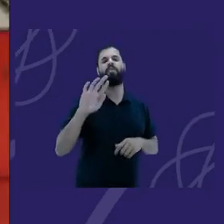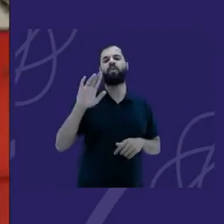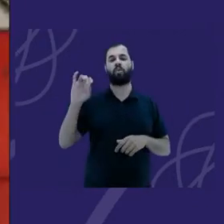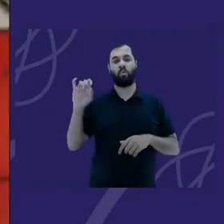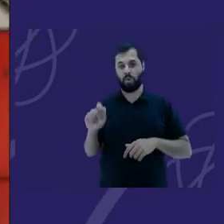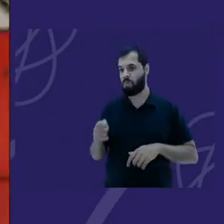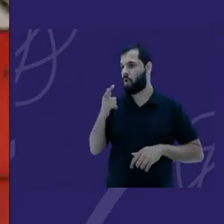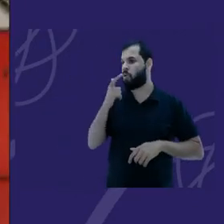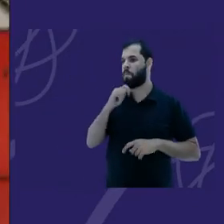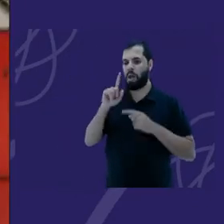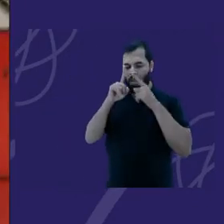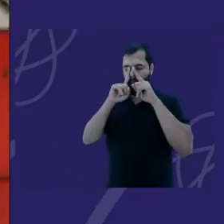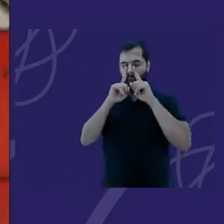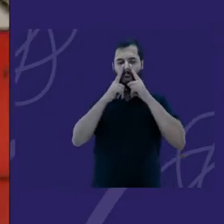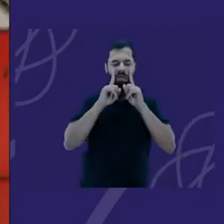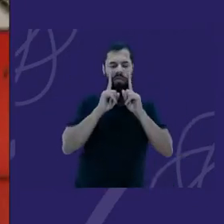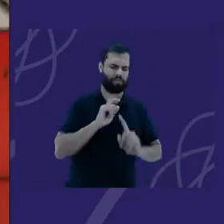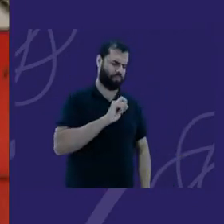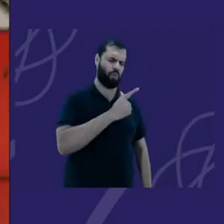não chora,